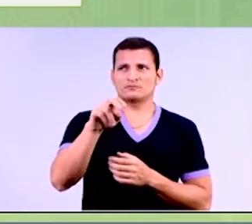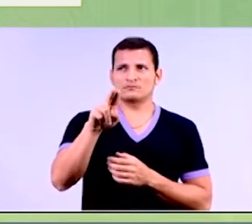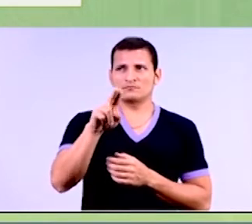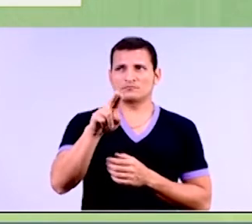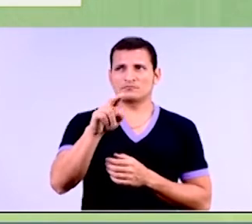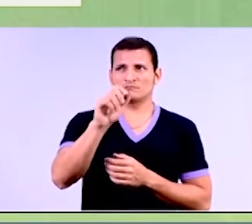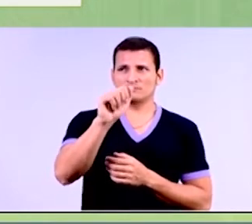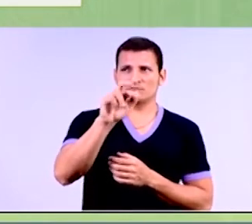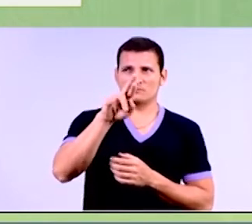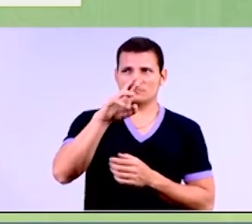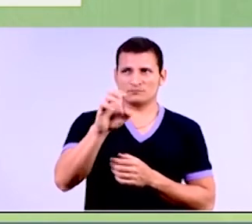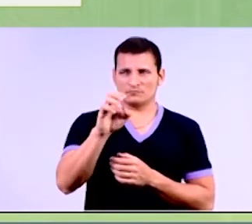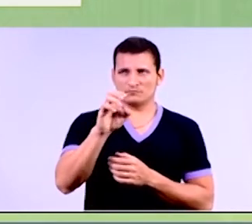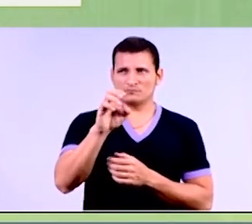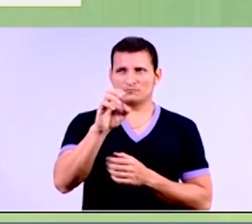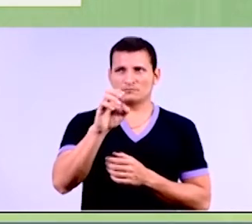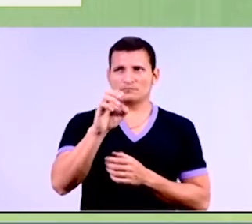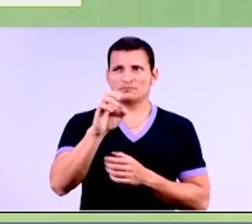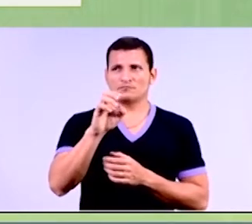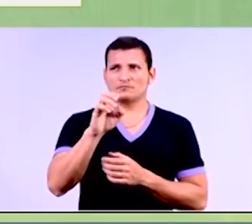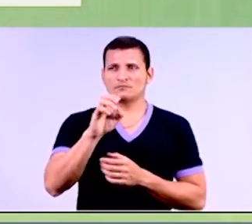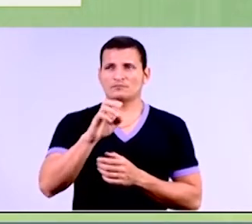Você é ou está?